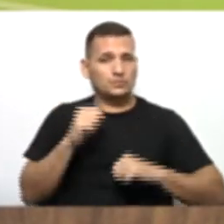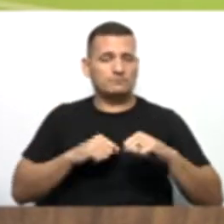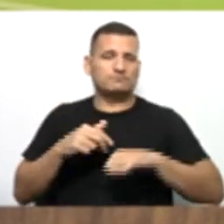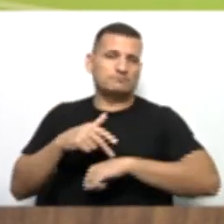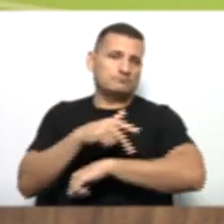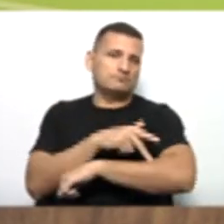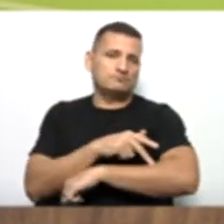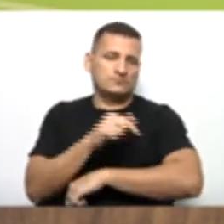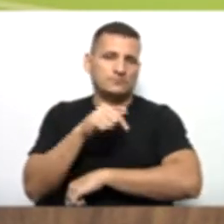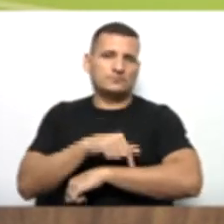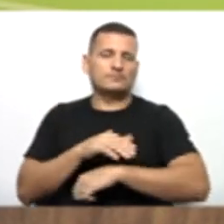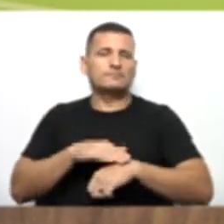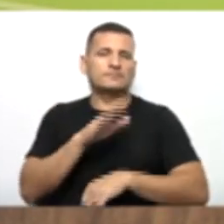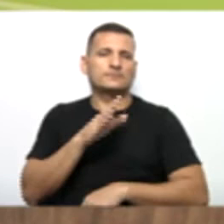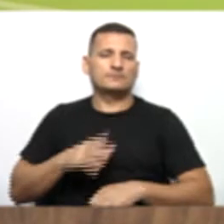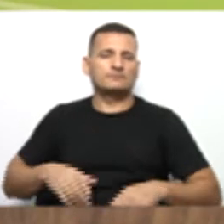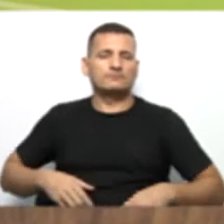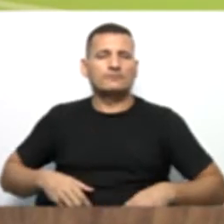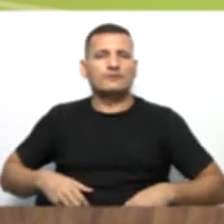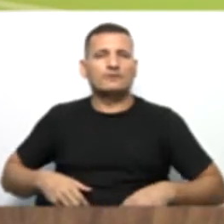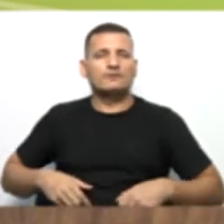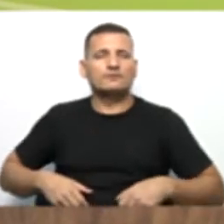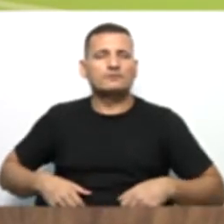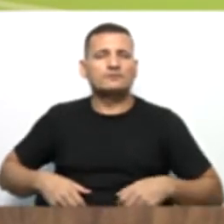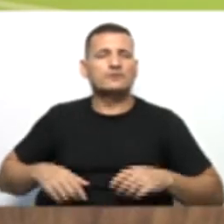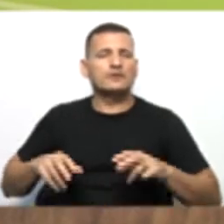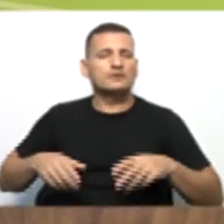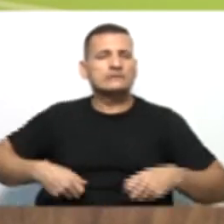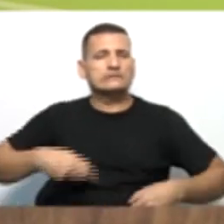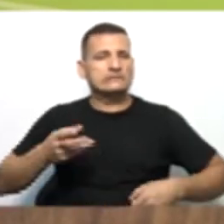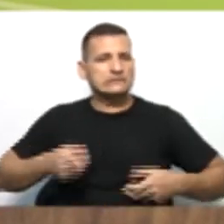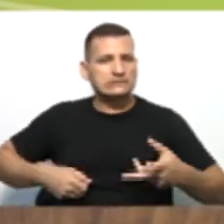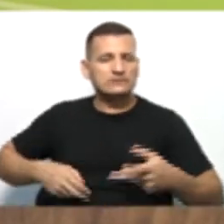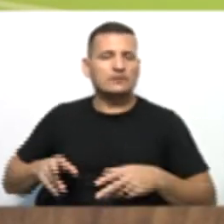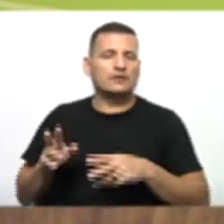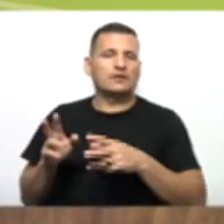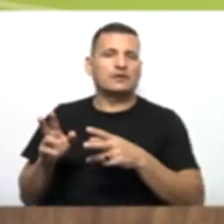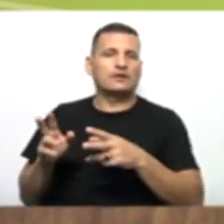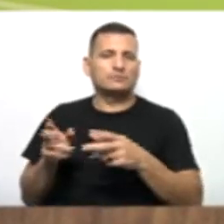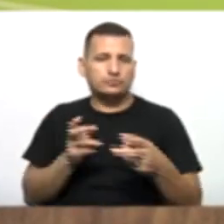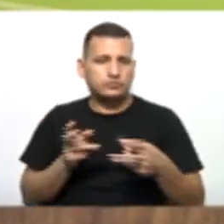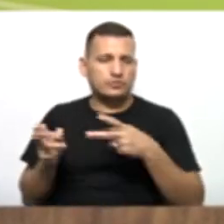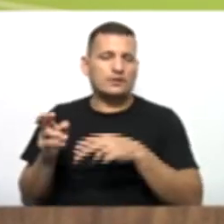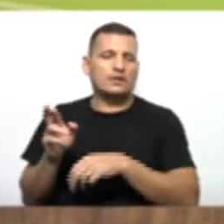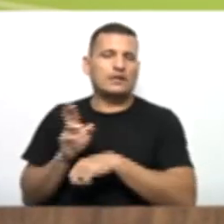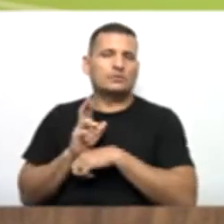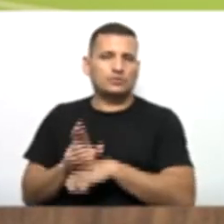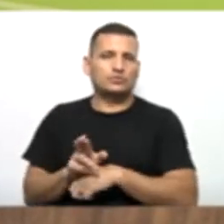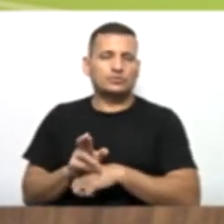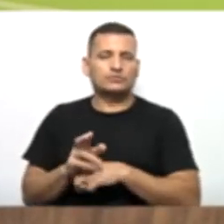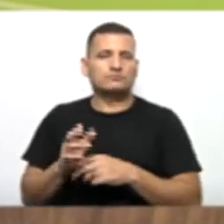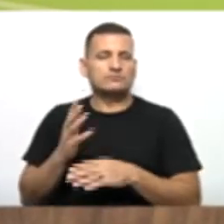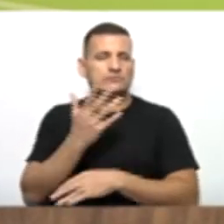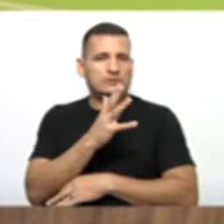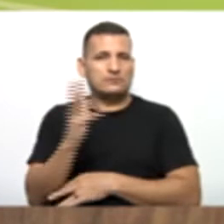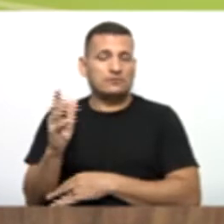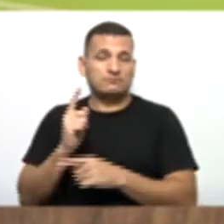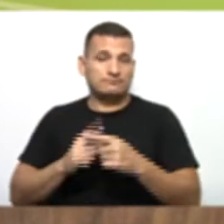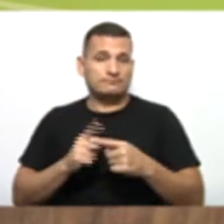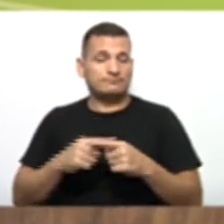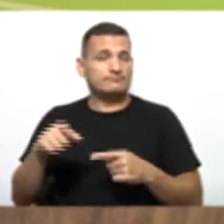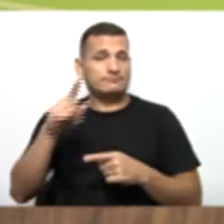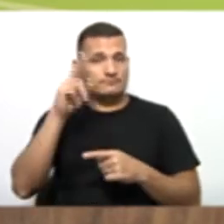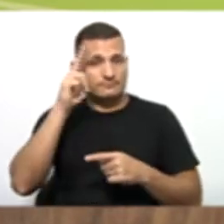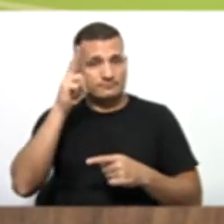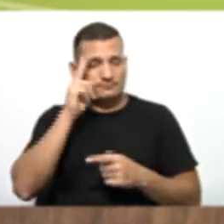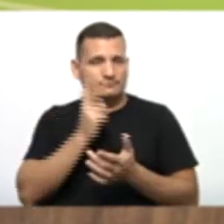mais gasta recursos naturais para sua produção, porque a gente deve sempre lembrar que quando a gente produz